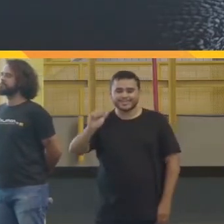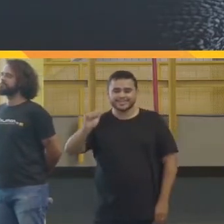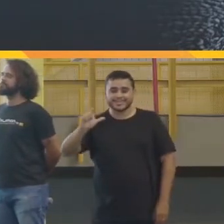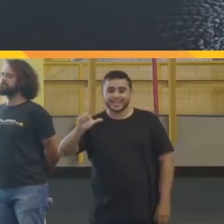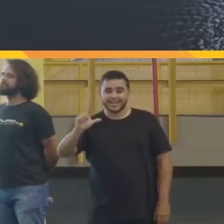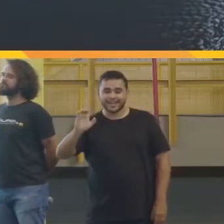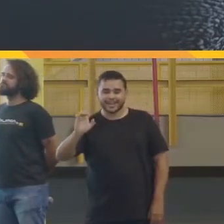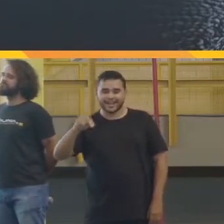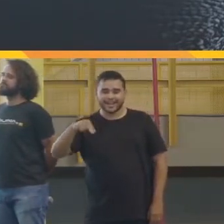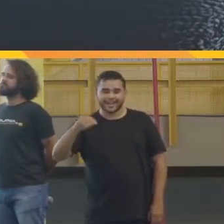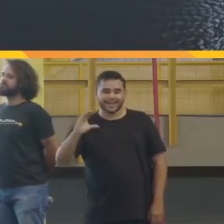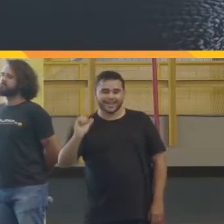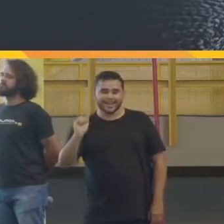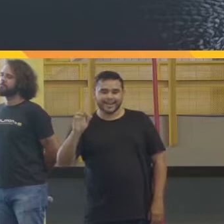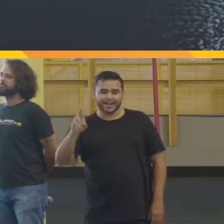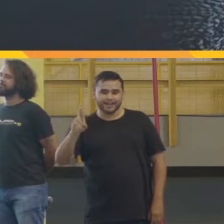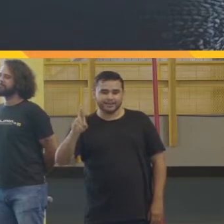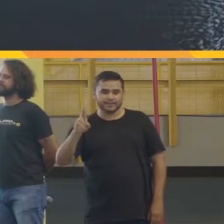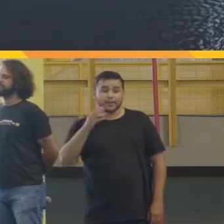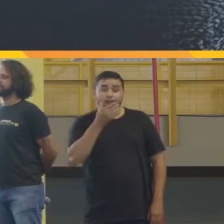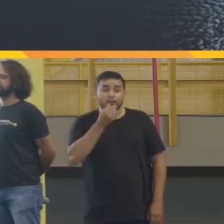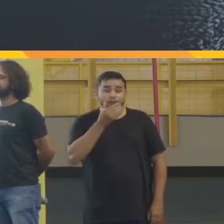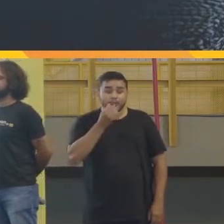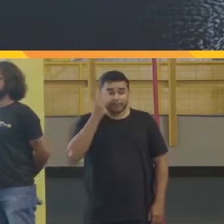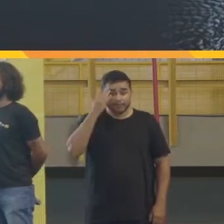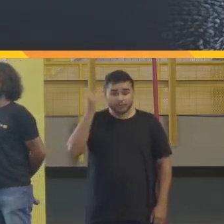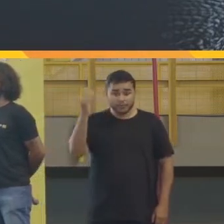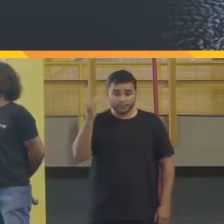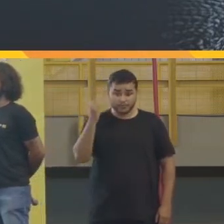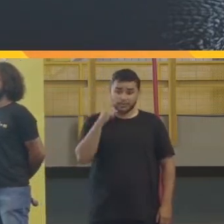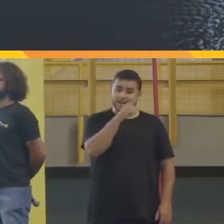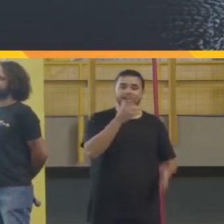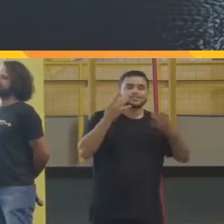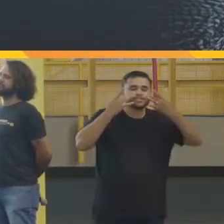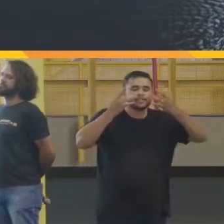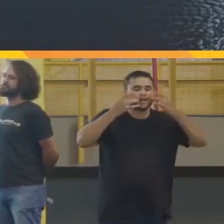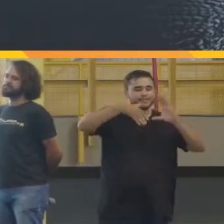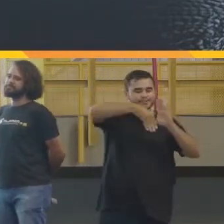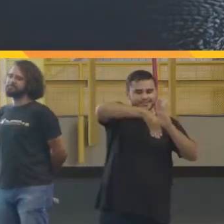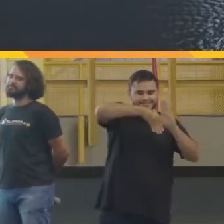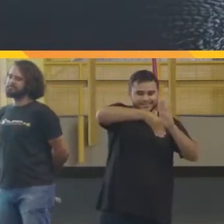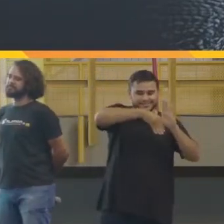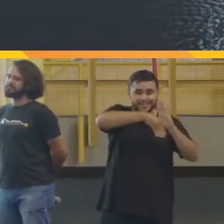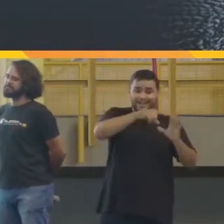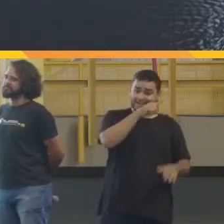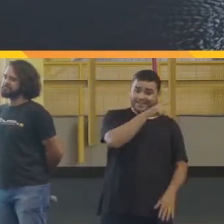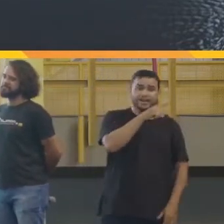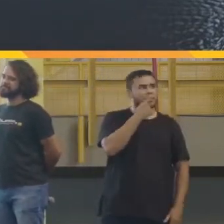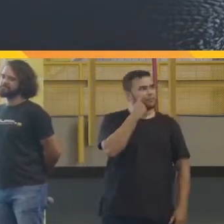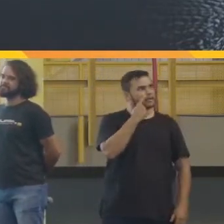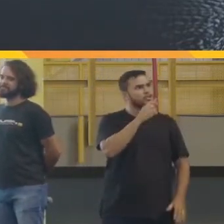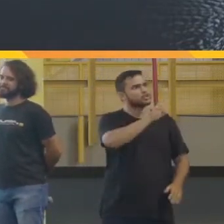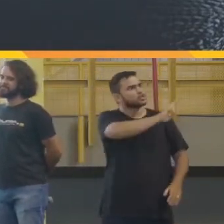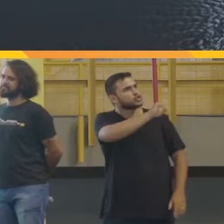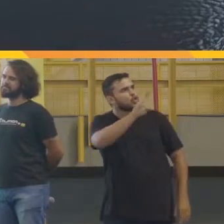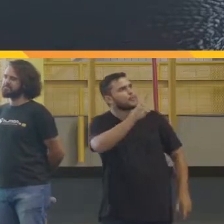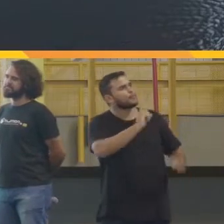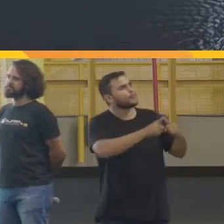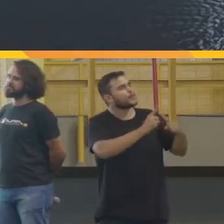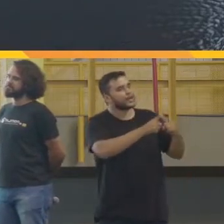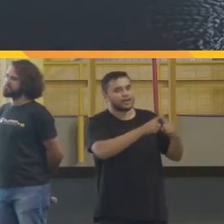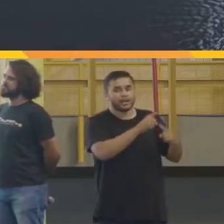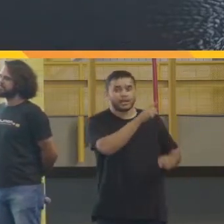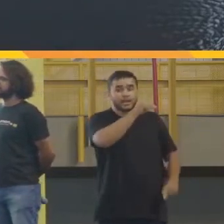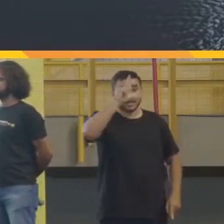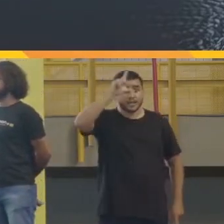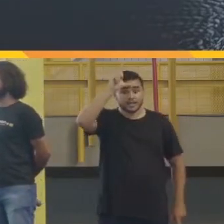Tem tudo a ver. Mais especificamente, 23 cromossomos. É o pai dele. Professor, mas o